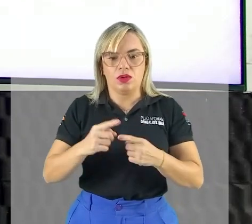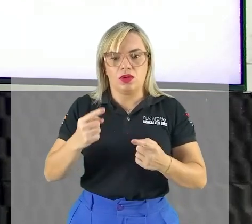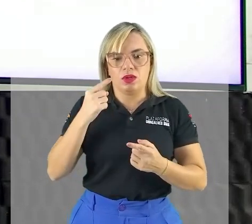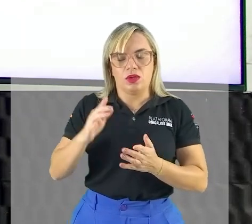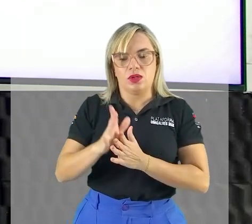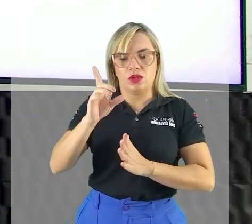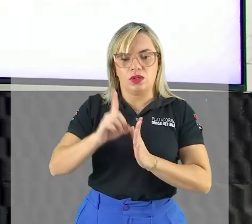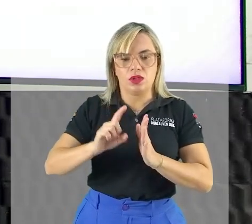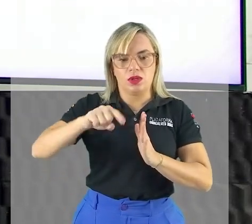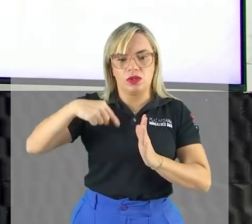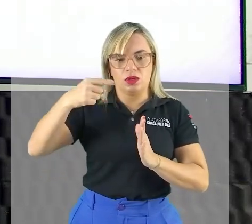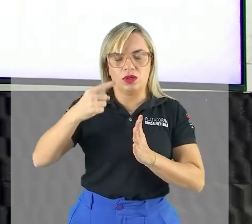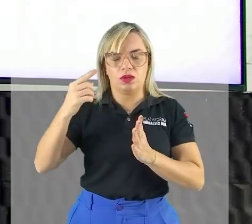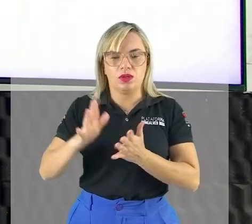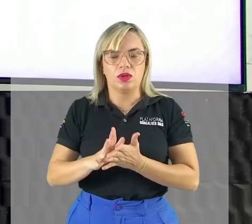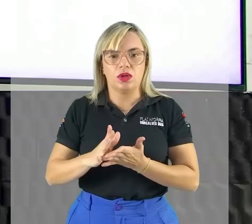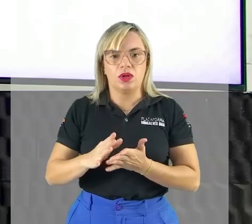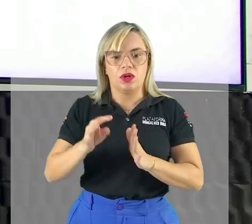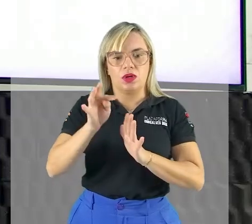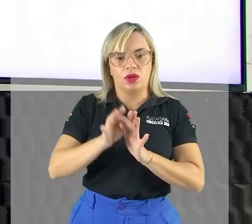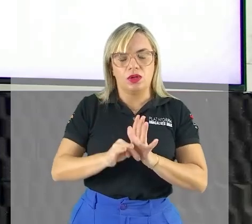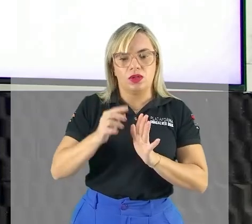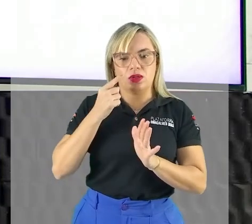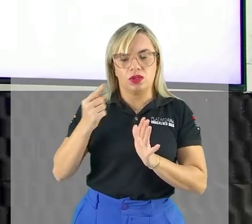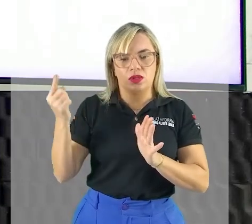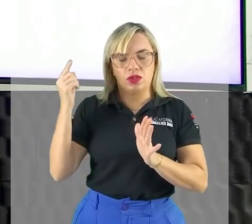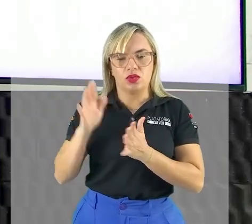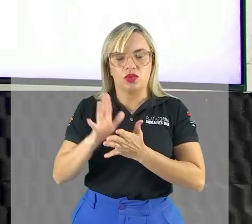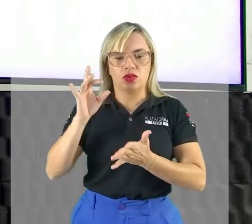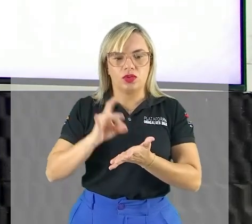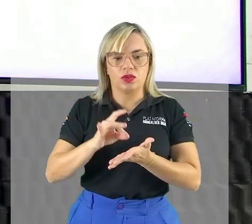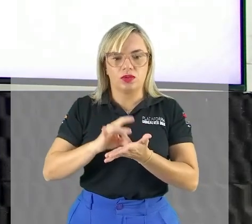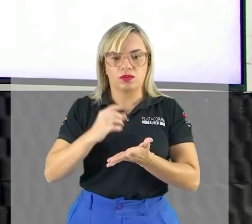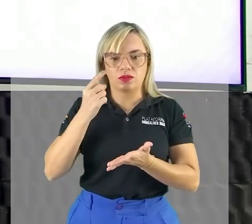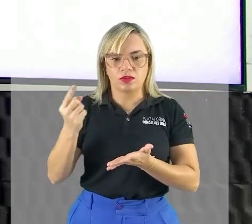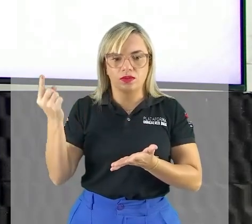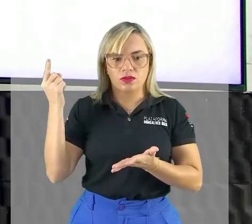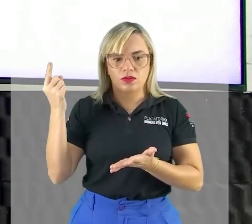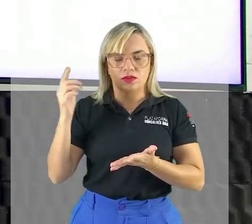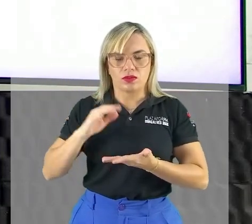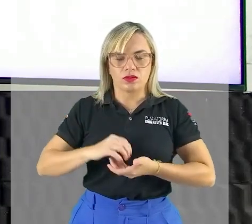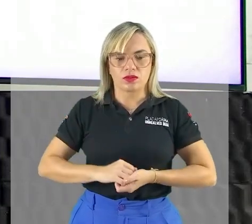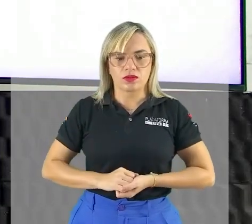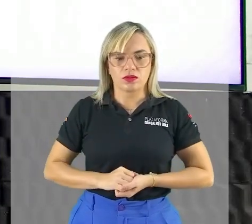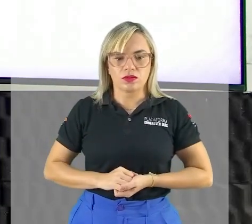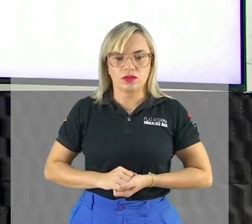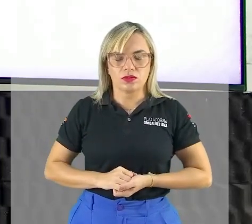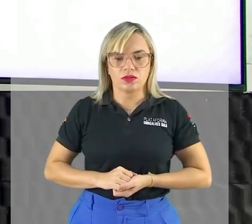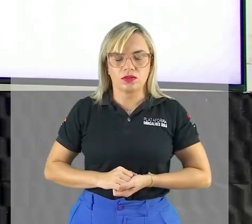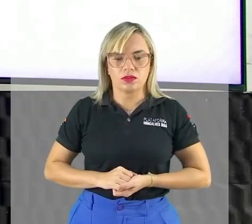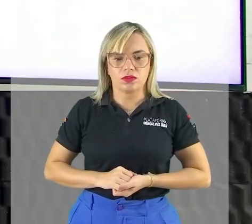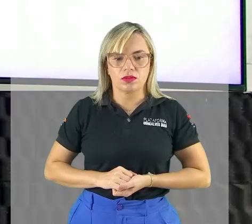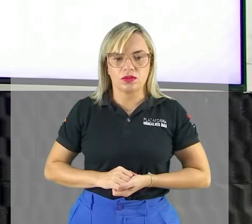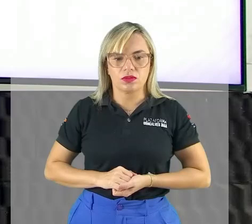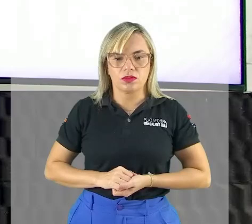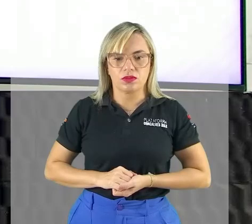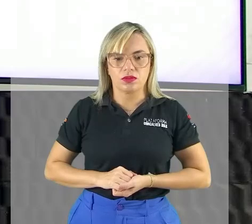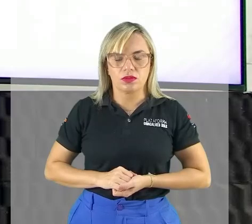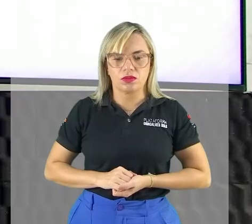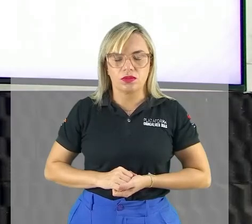original como é que se segue a emenda 13 votada pelo congresso em 31 de janeiro de